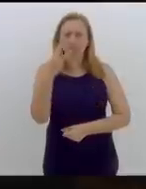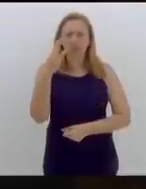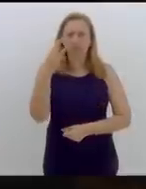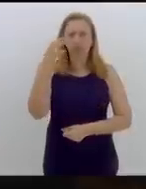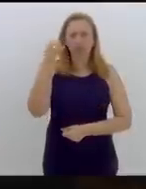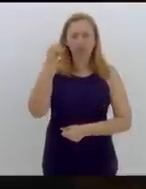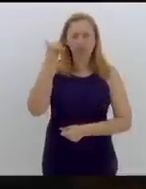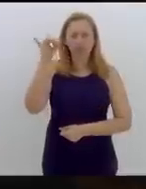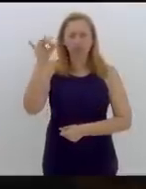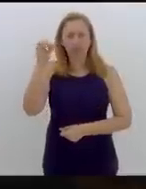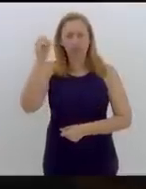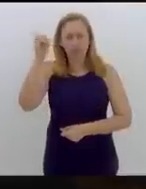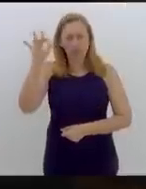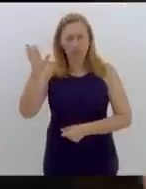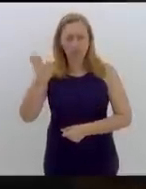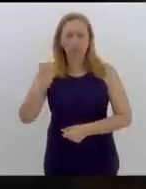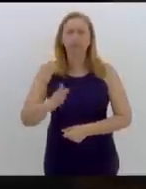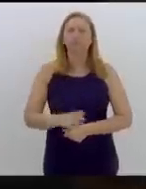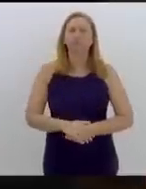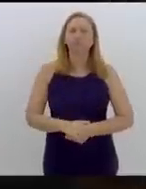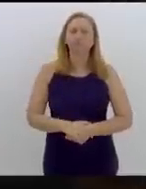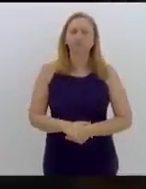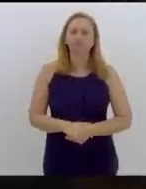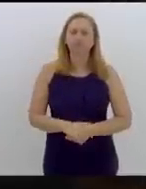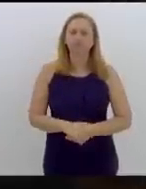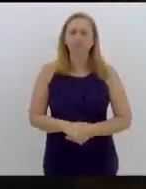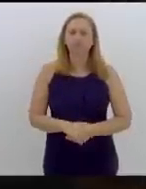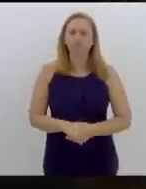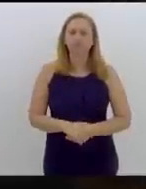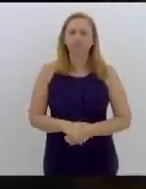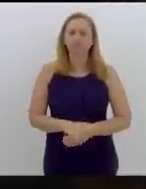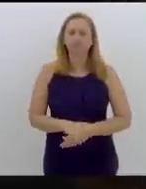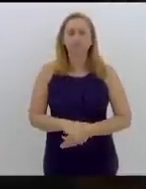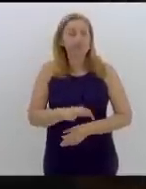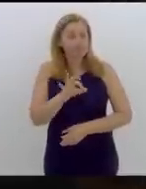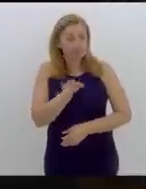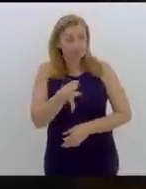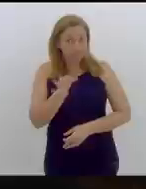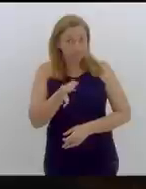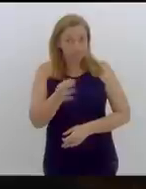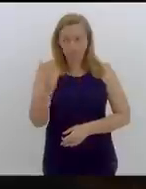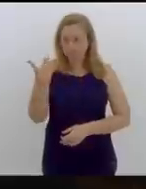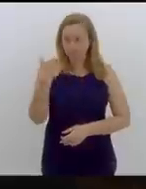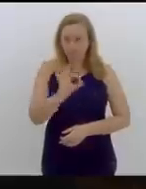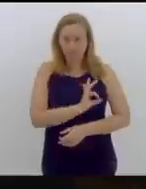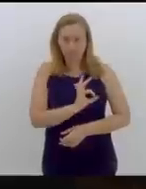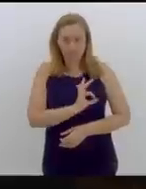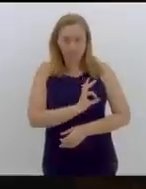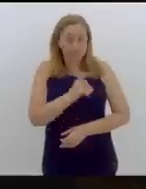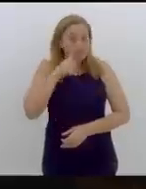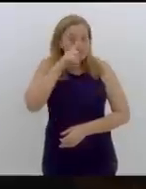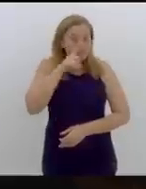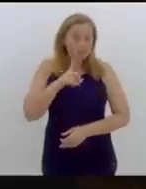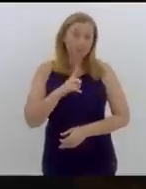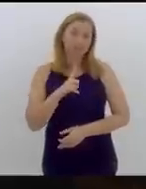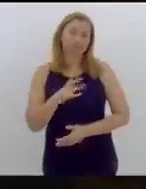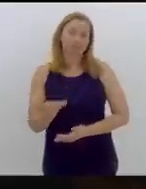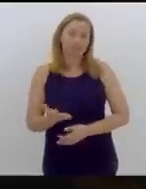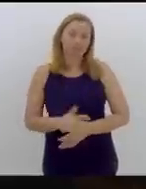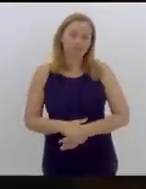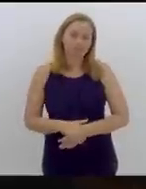dentro de uma viatura no arco Metropolitano obviamente que esses dois policiais estão sujeitos